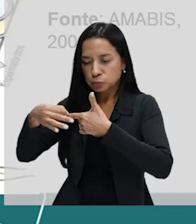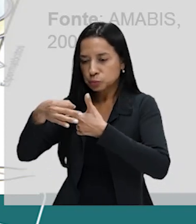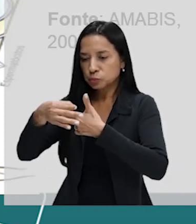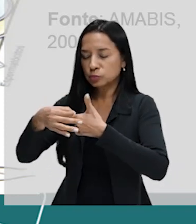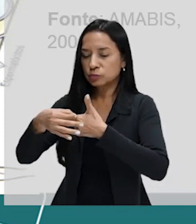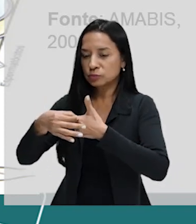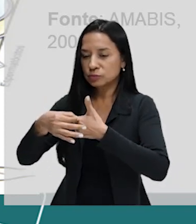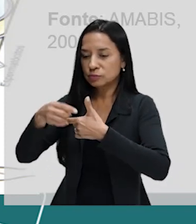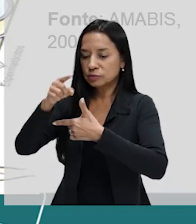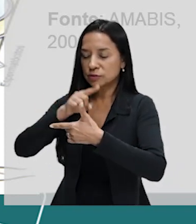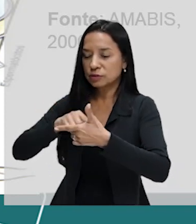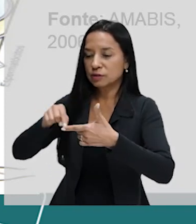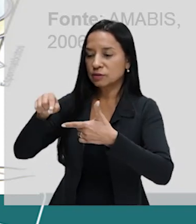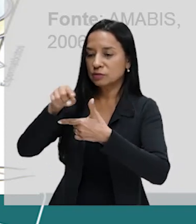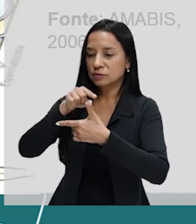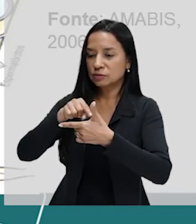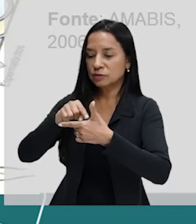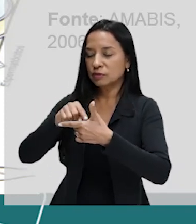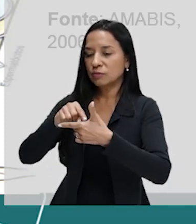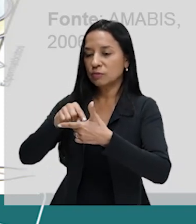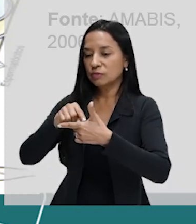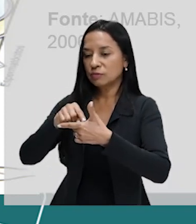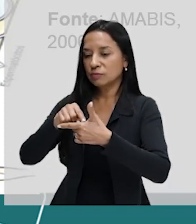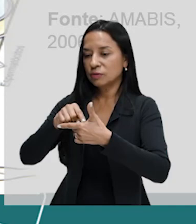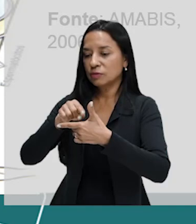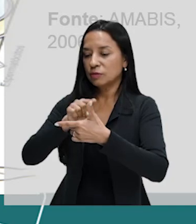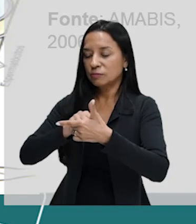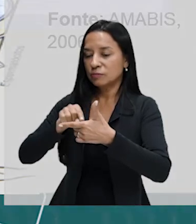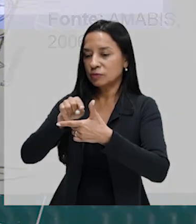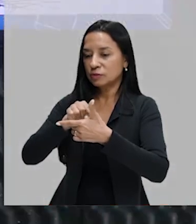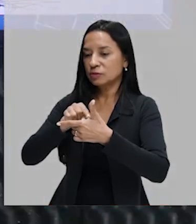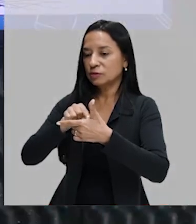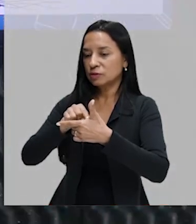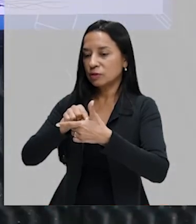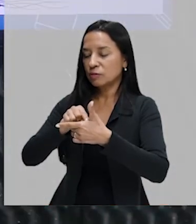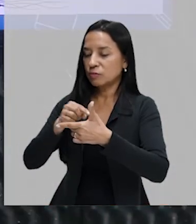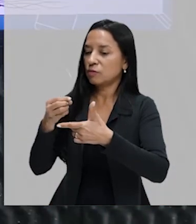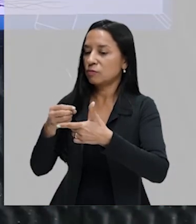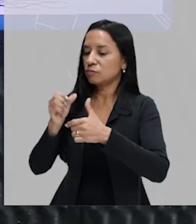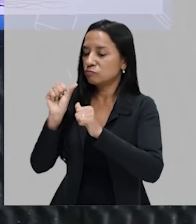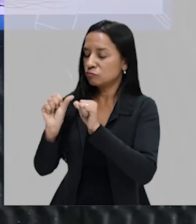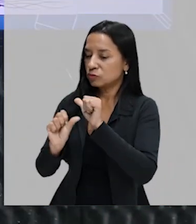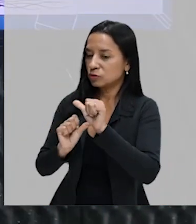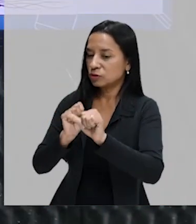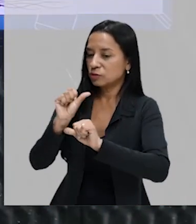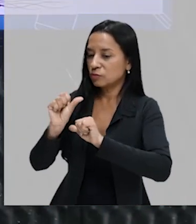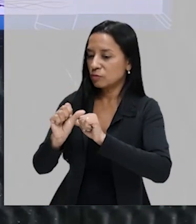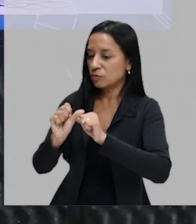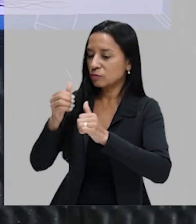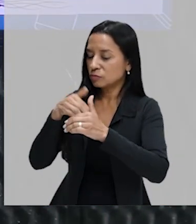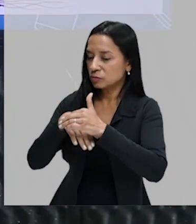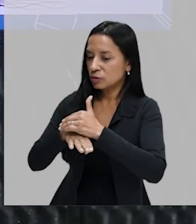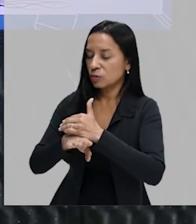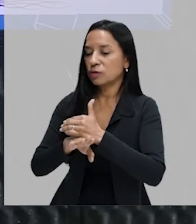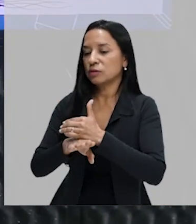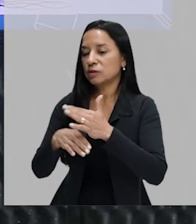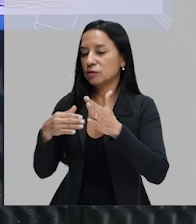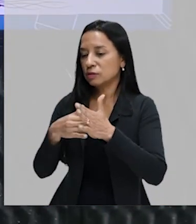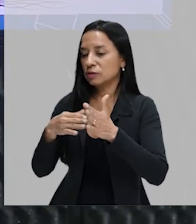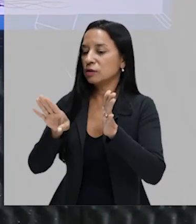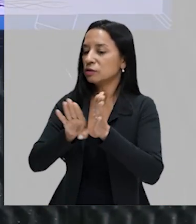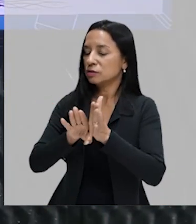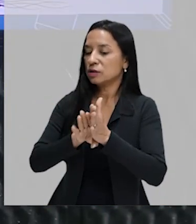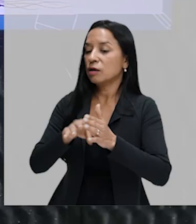Aqui nessa região, os espermatozoides vão amadurecer, né, e vão se vão ser armazenados até chegar